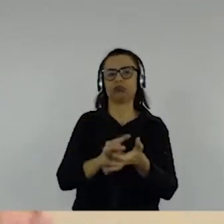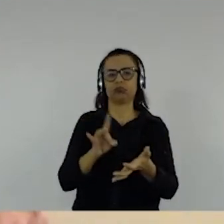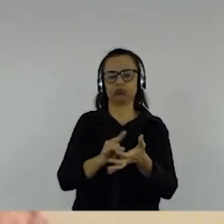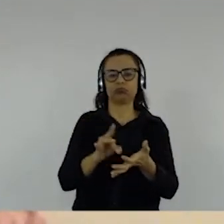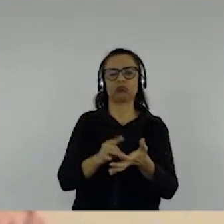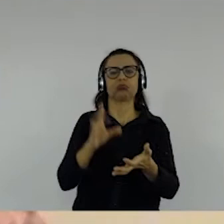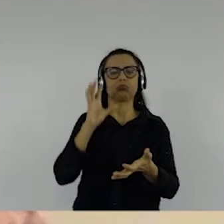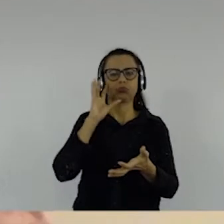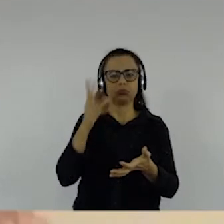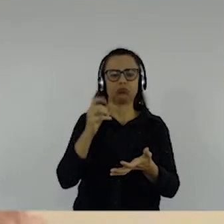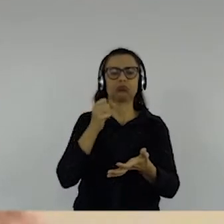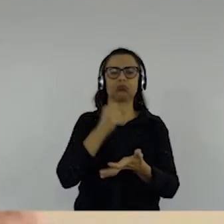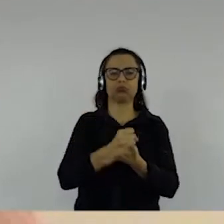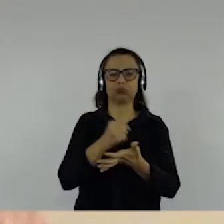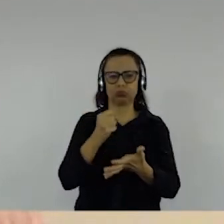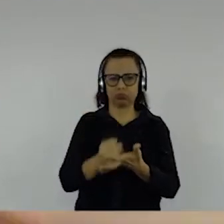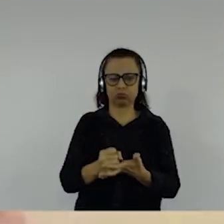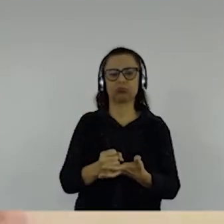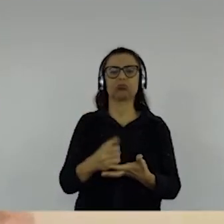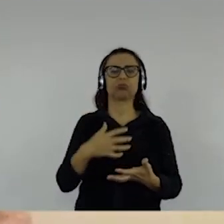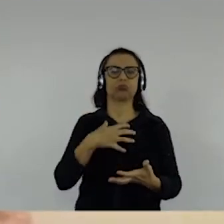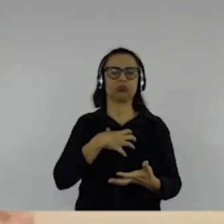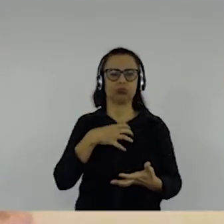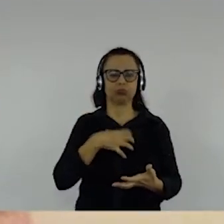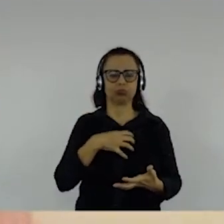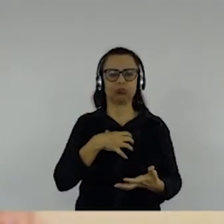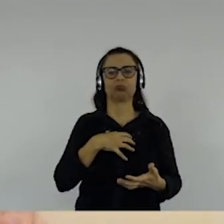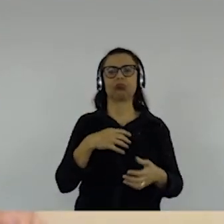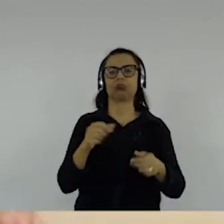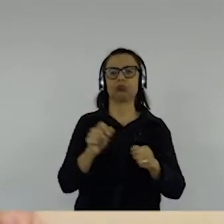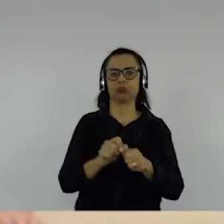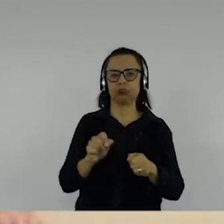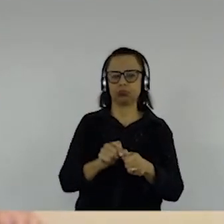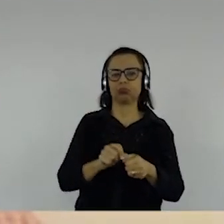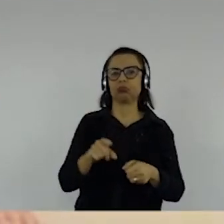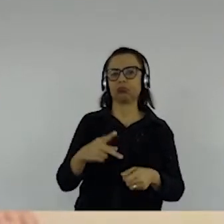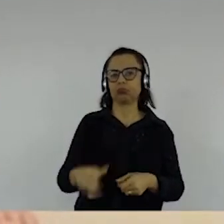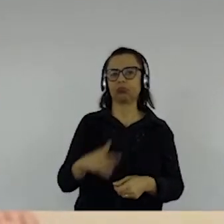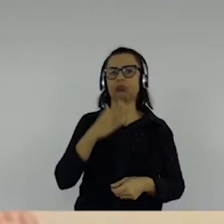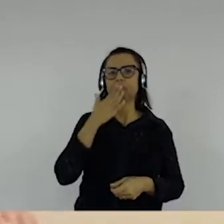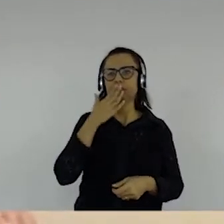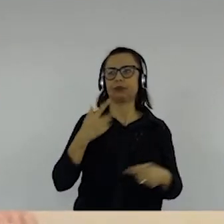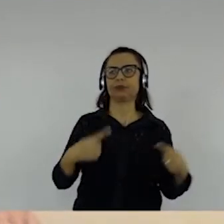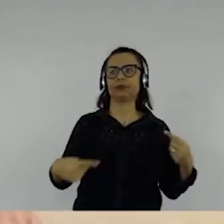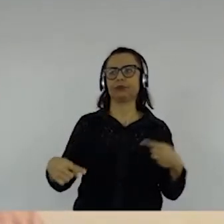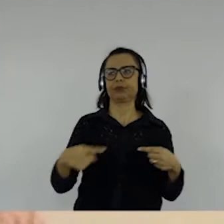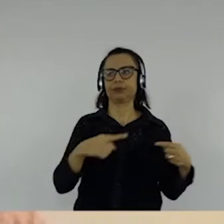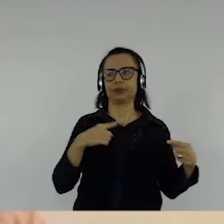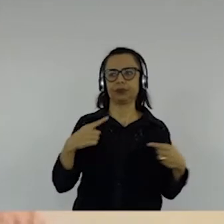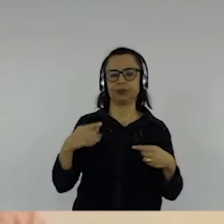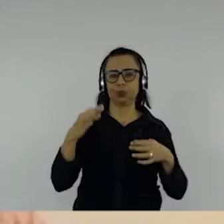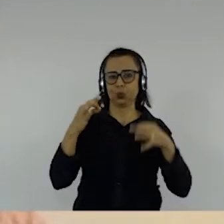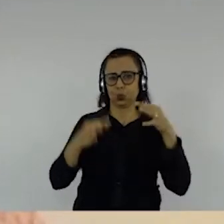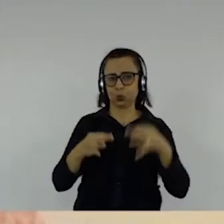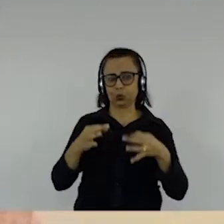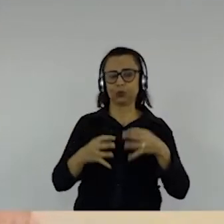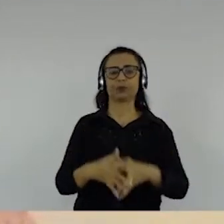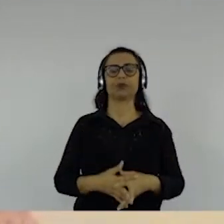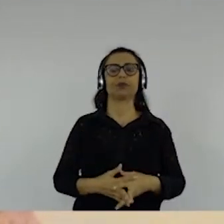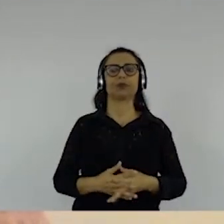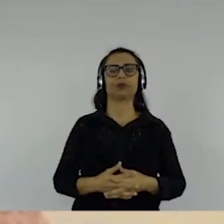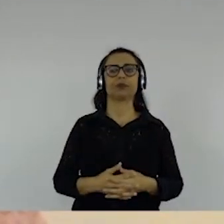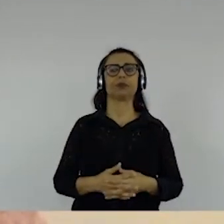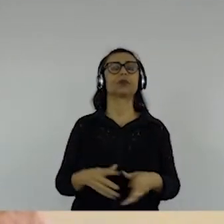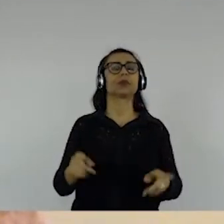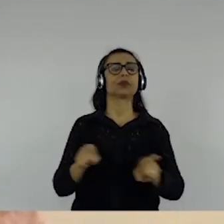a resolução do contrato, ou seja, ela vai ter que, de alguma maneira, submeter esse tipo de discussão ao juiz. E também